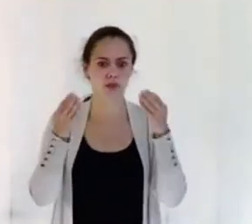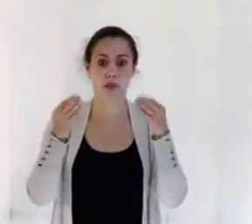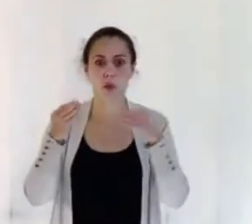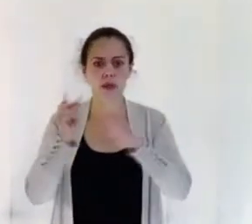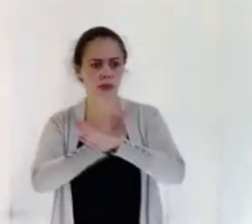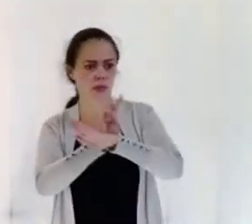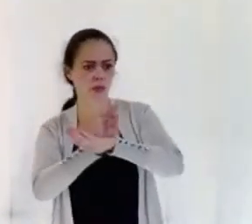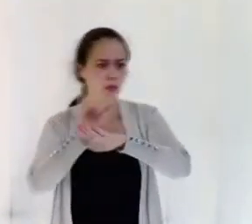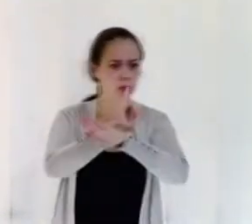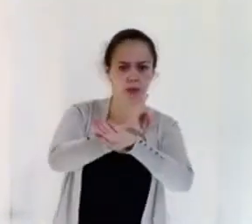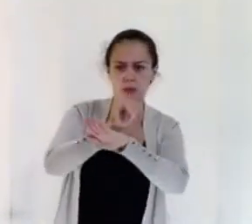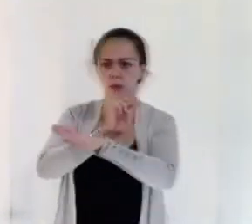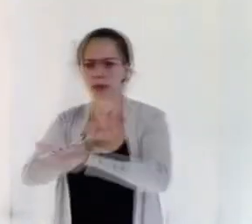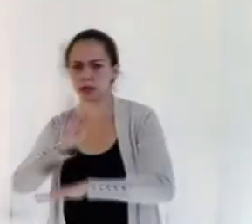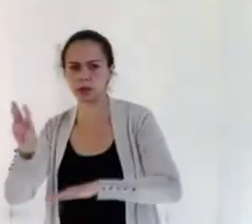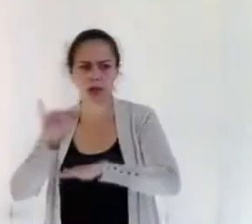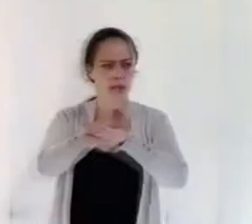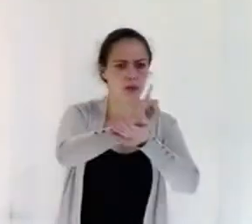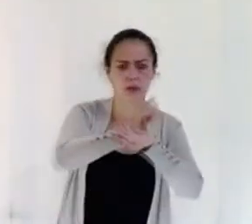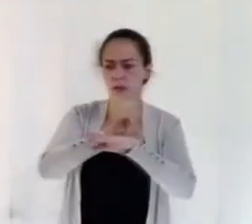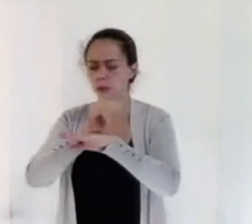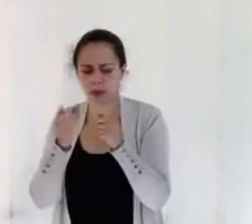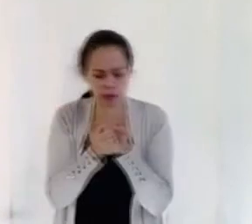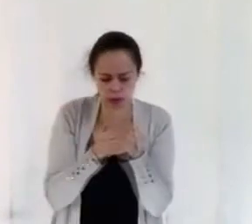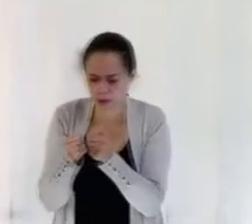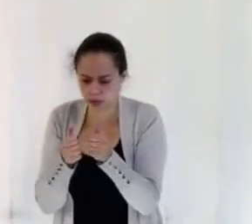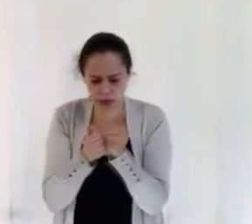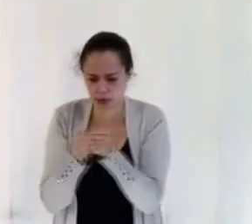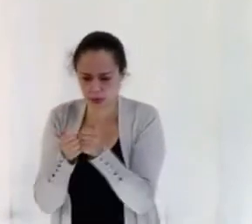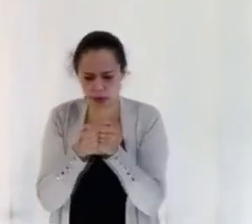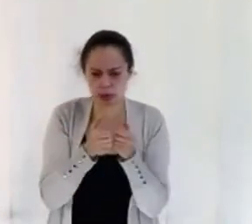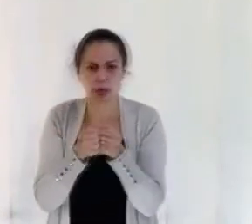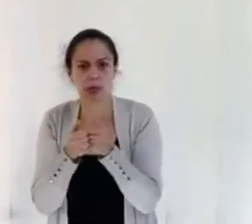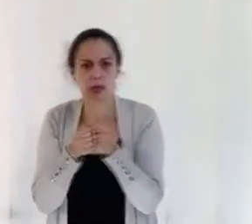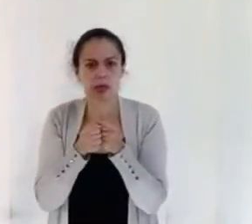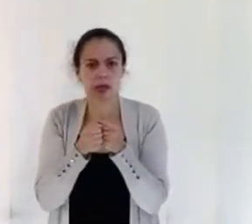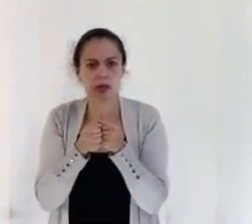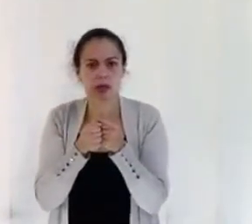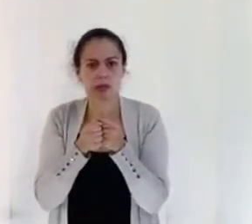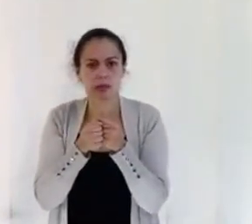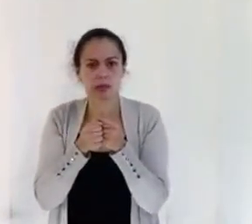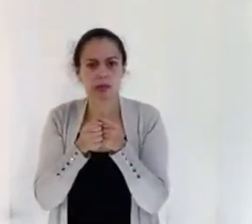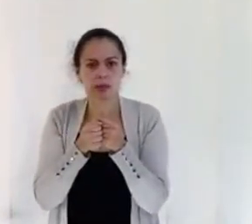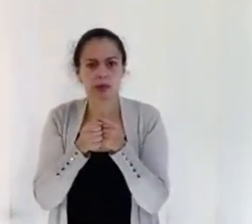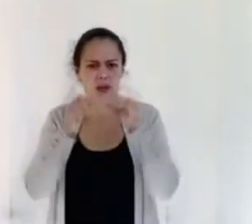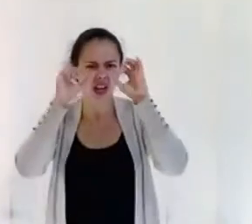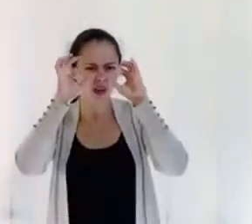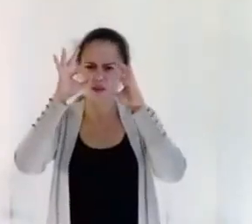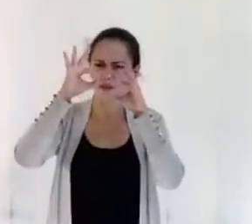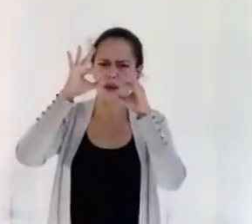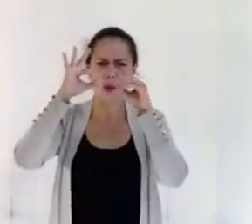aí muitos sermões na internet de grandes pregadores. E louvado seja Deus por isso, porque muita gente chegou nesta